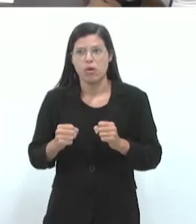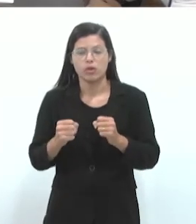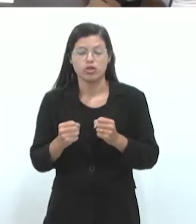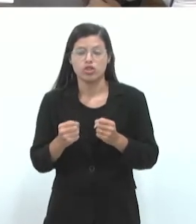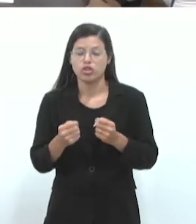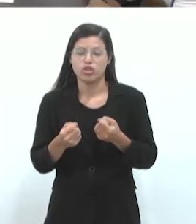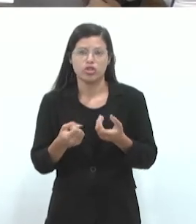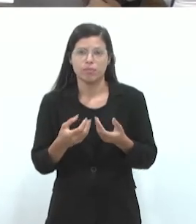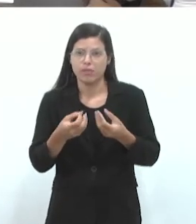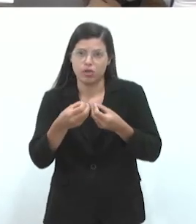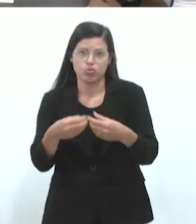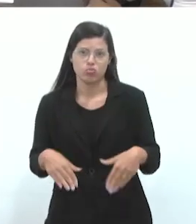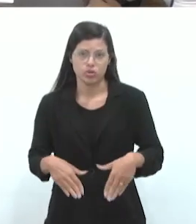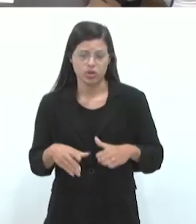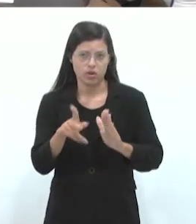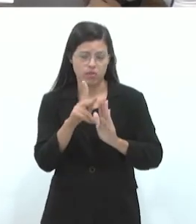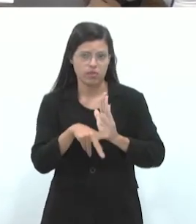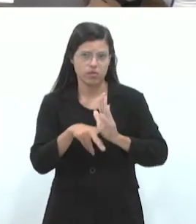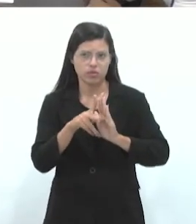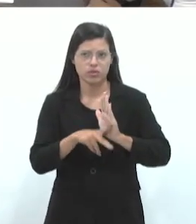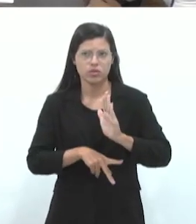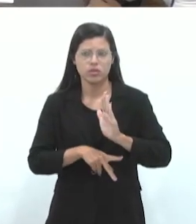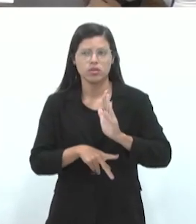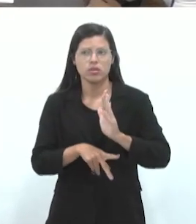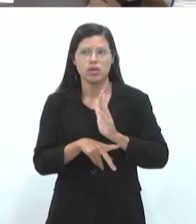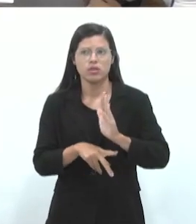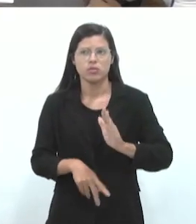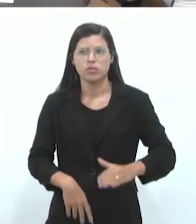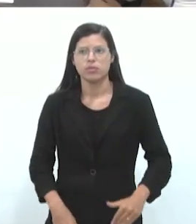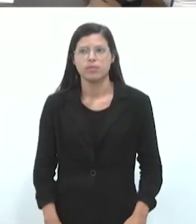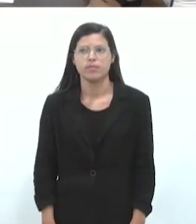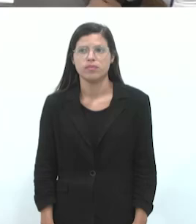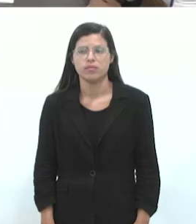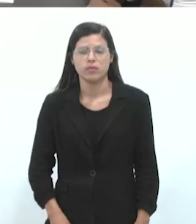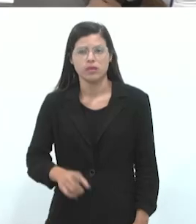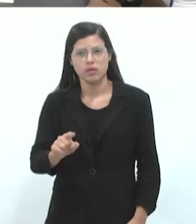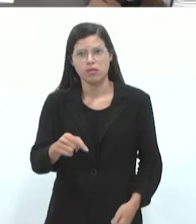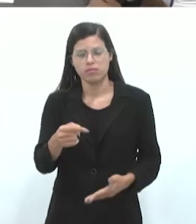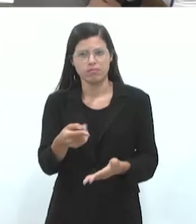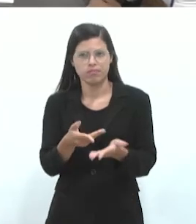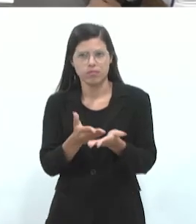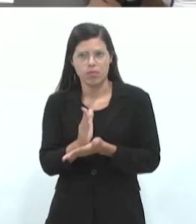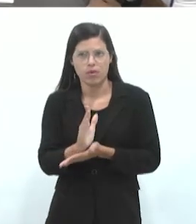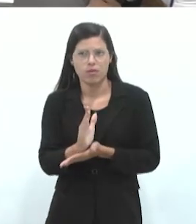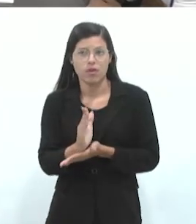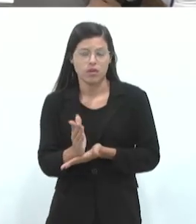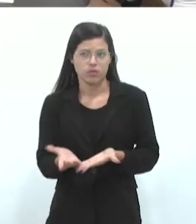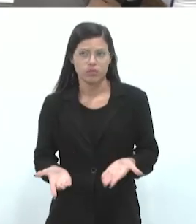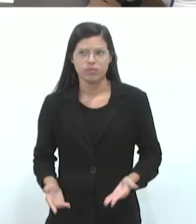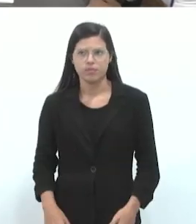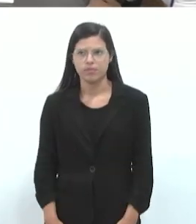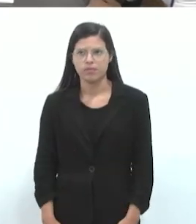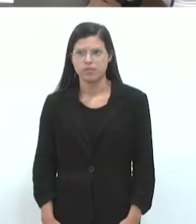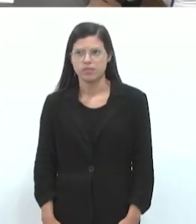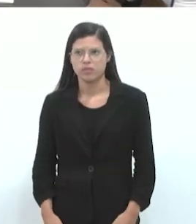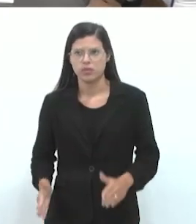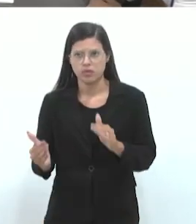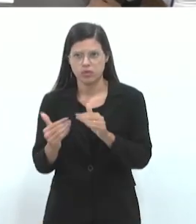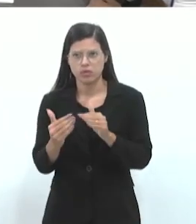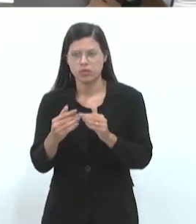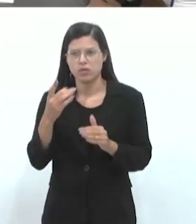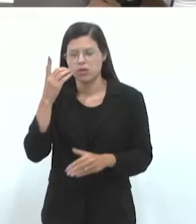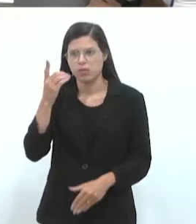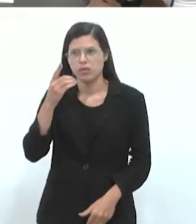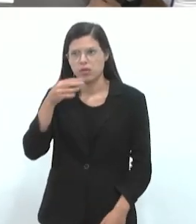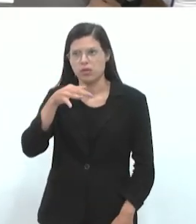e tornar um projeto absolutamente ilegal ou inconstitucional depois de ter sido aprovado originalmente. Nesse caso, eu concordo com o deputado Fred Pacheco.